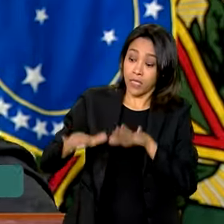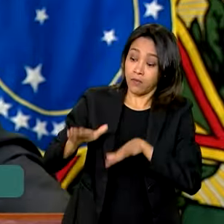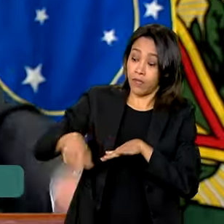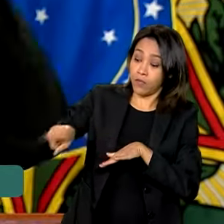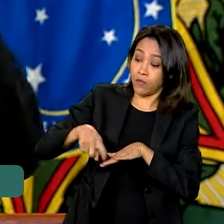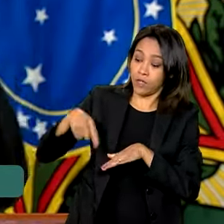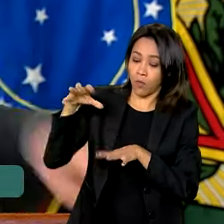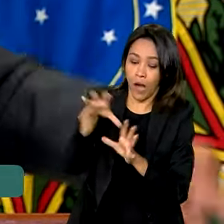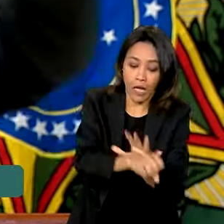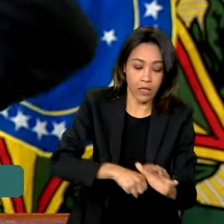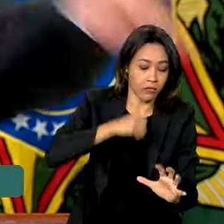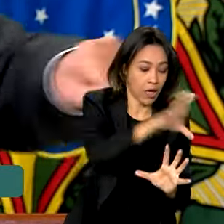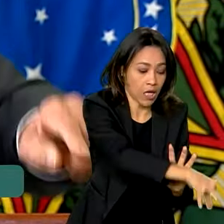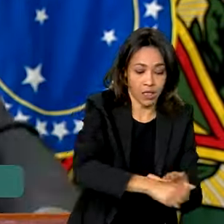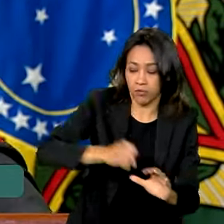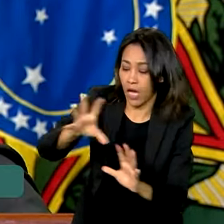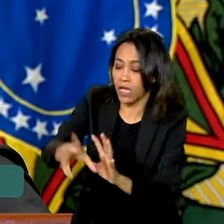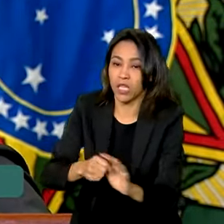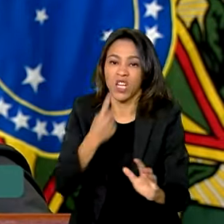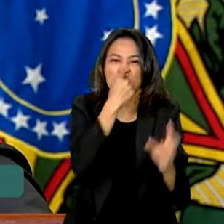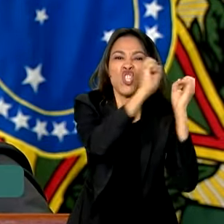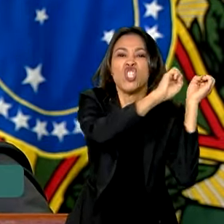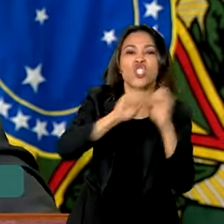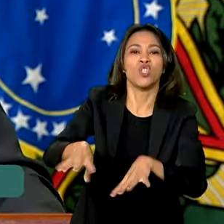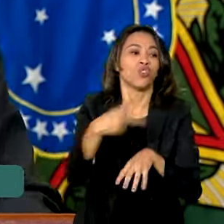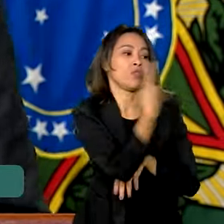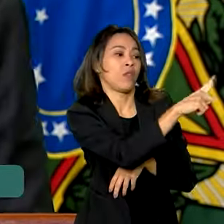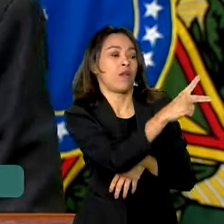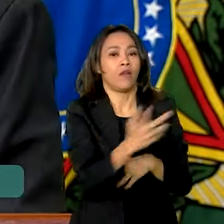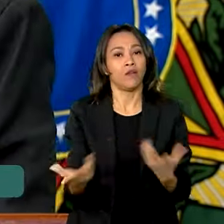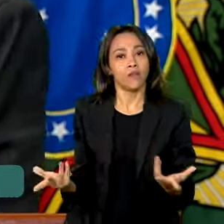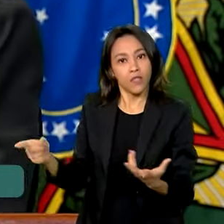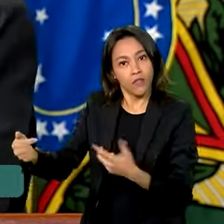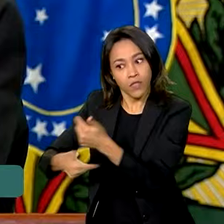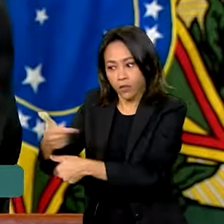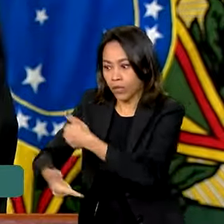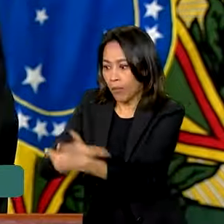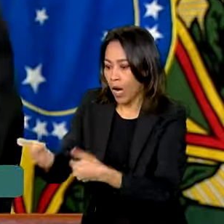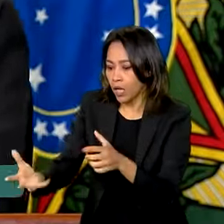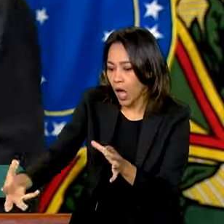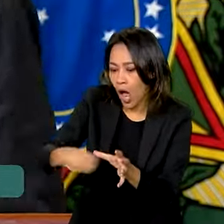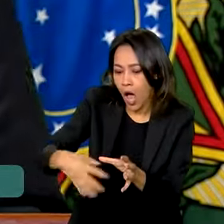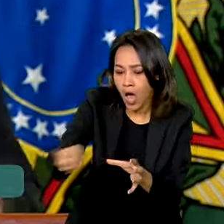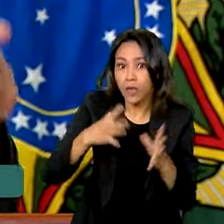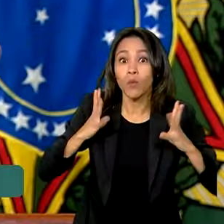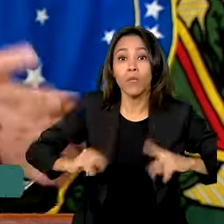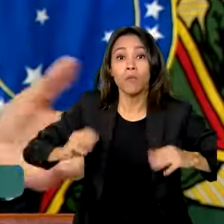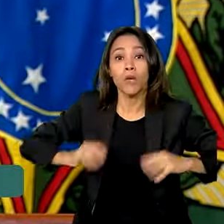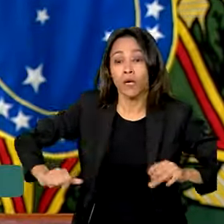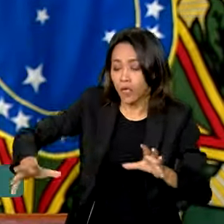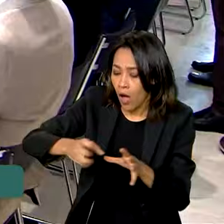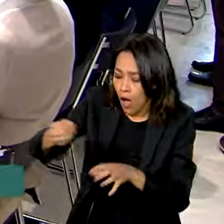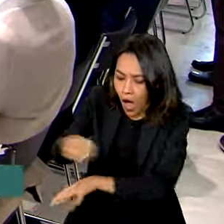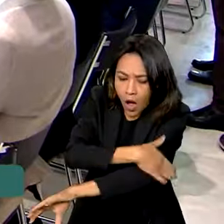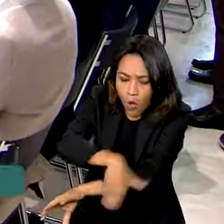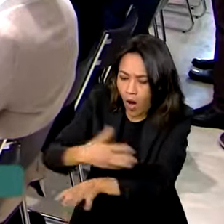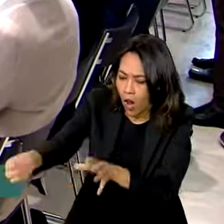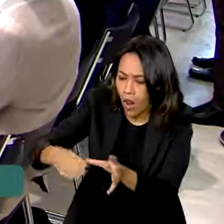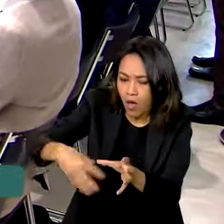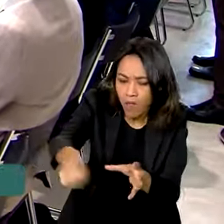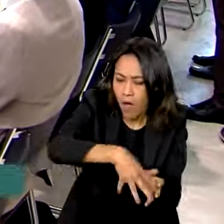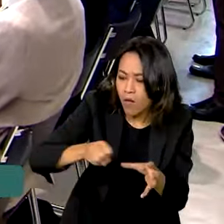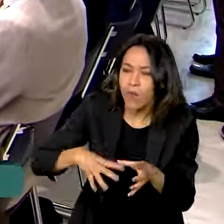catando a sujeira que eles jogaram na rua. Muitas vezes vocês estão limpando uma coisa que eles deveriam limpar.